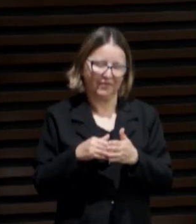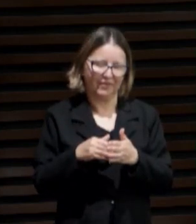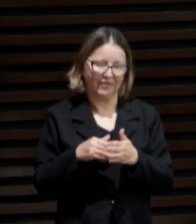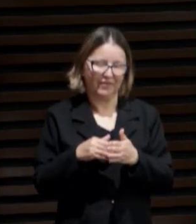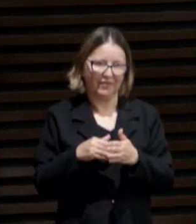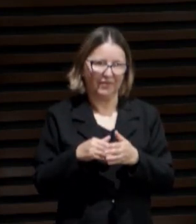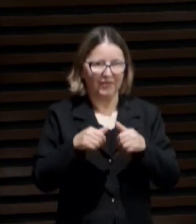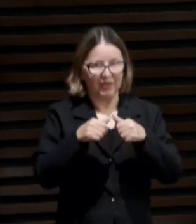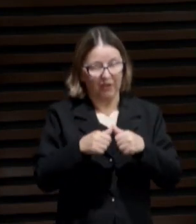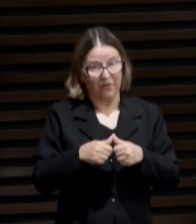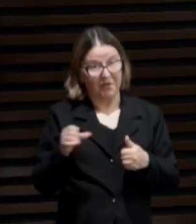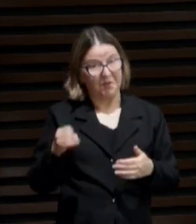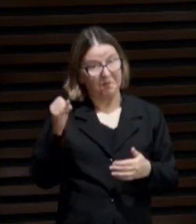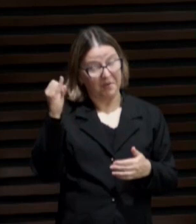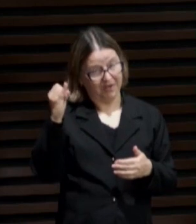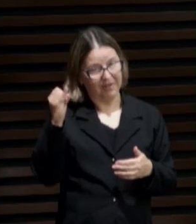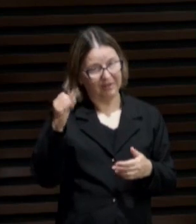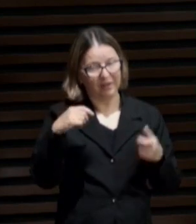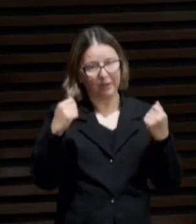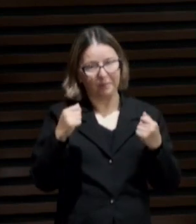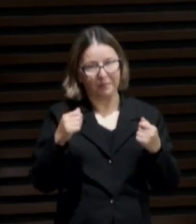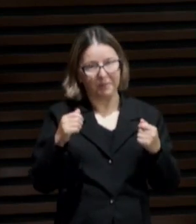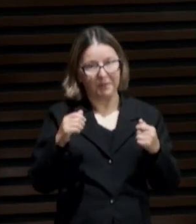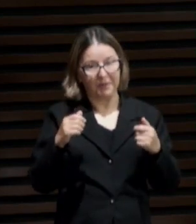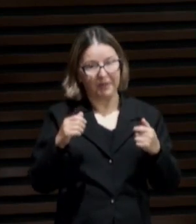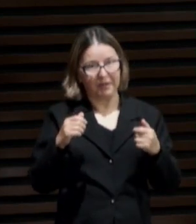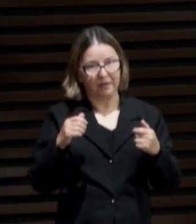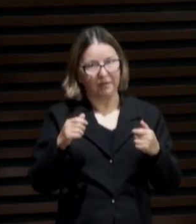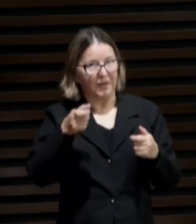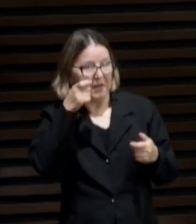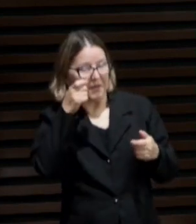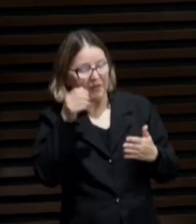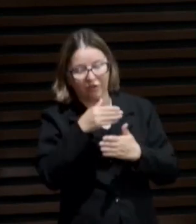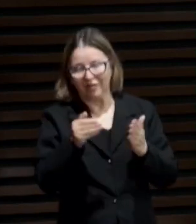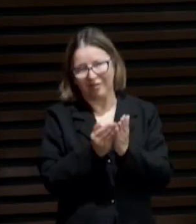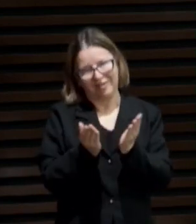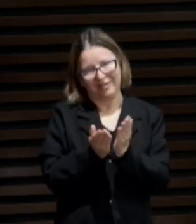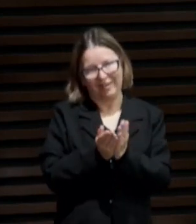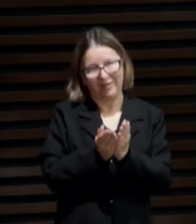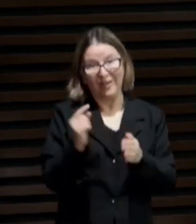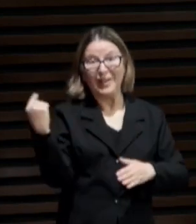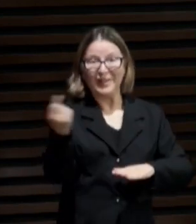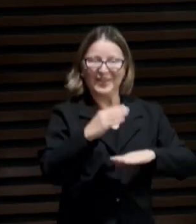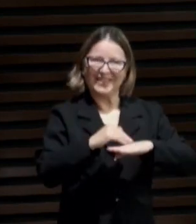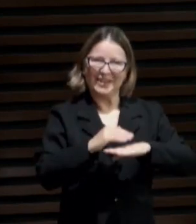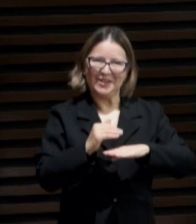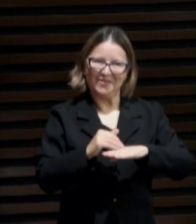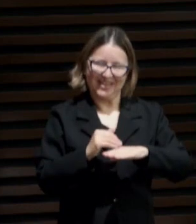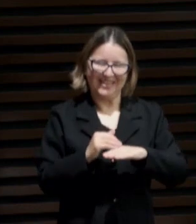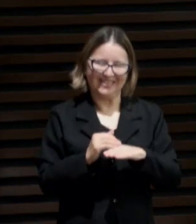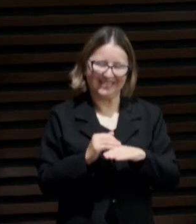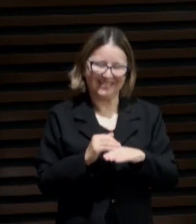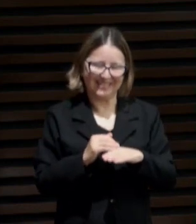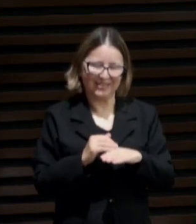deve receber a devida atenção de todos os crentes, de todos os cristãos. Somos chamados a tratar